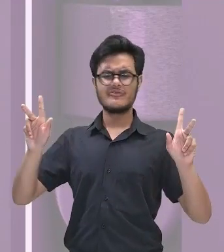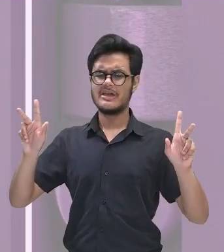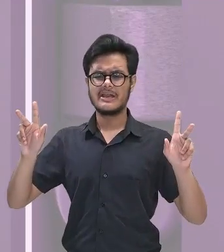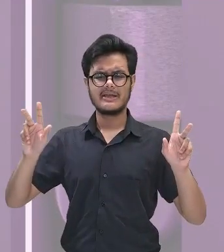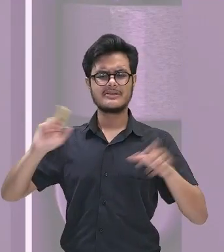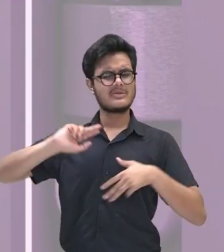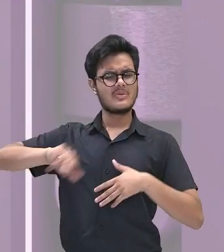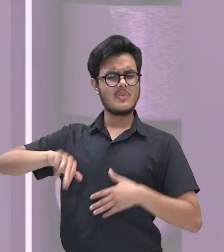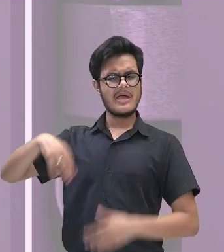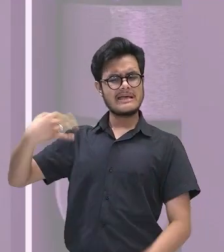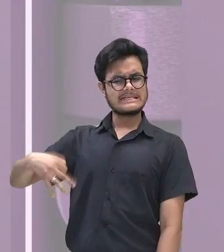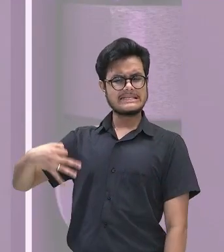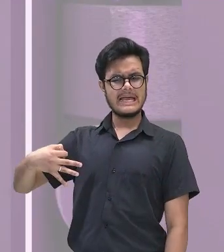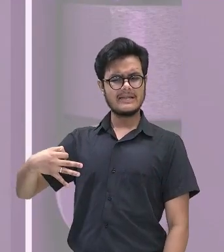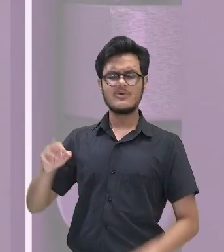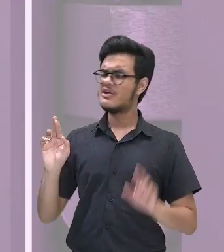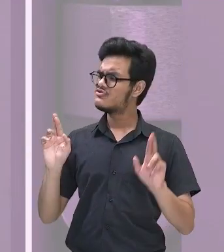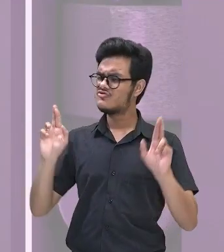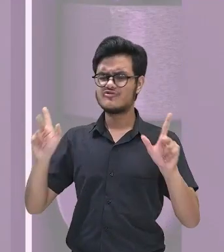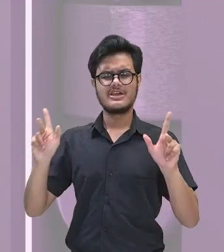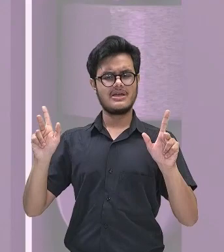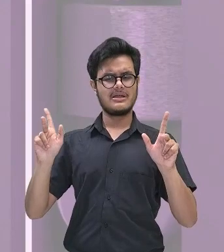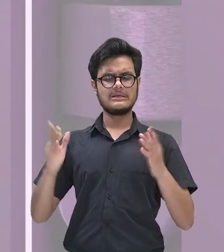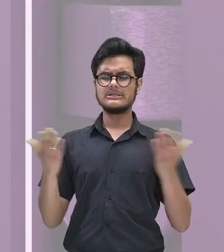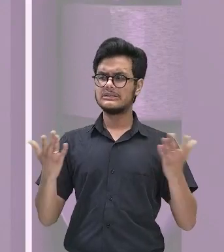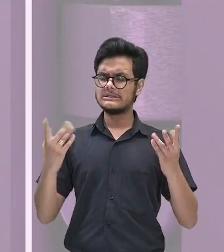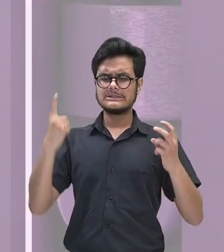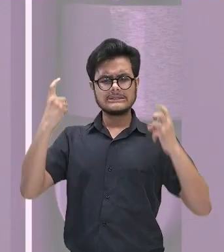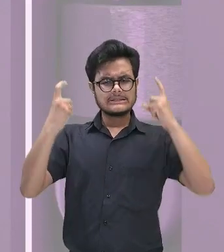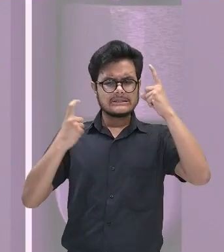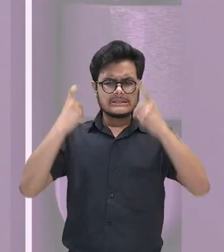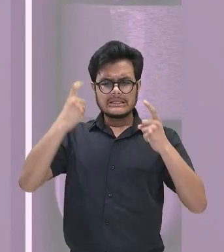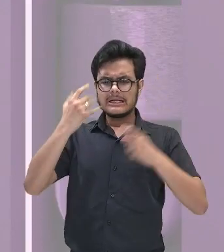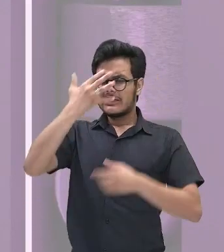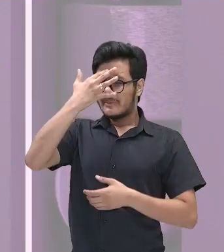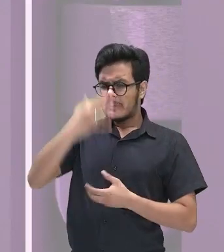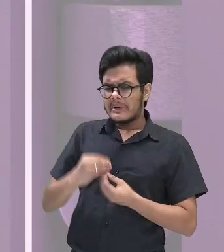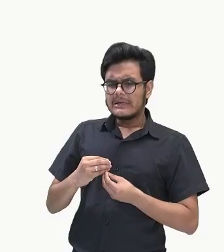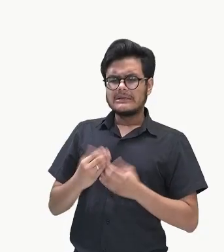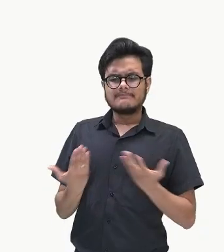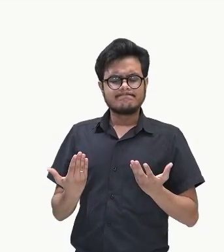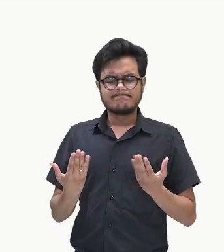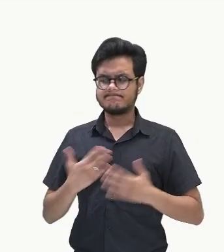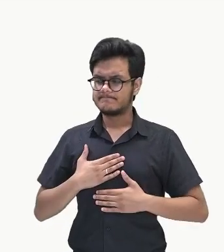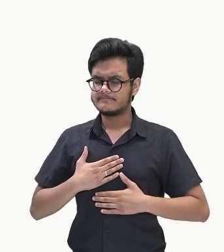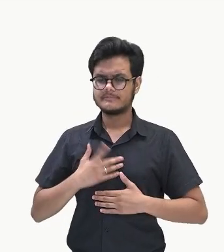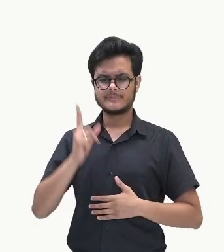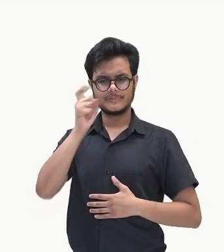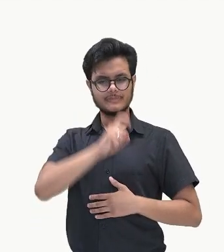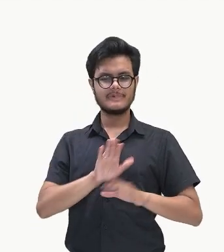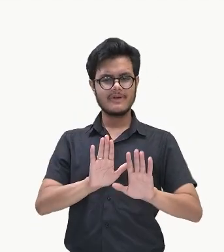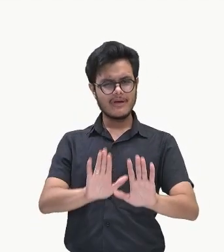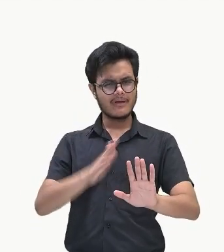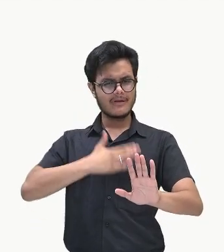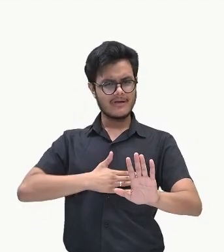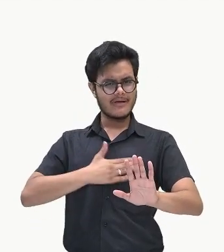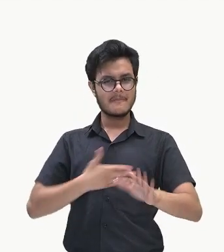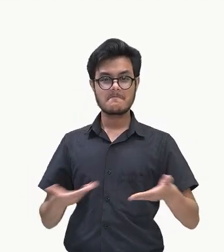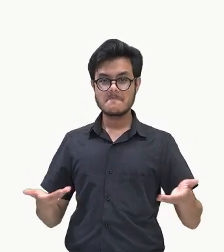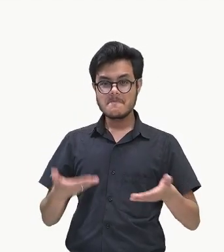números irracionais que estão dando aquela dor de cabeça para a gente compreender. Vamos lá, que agora a gente vai aprender como é que